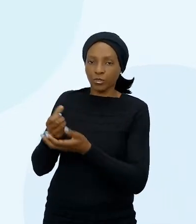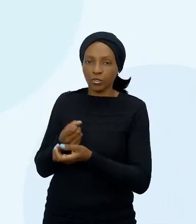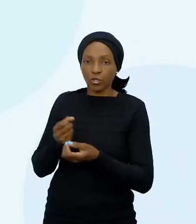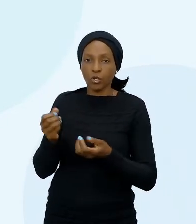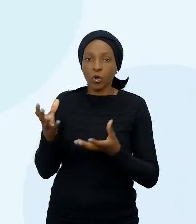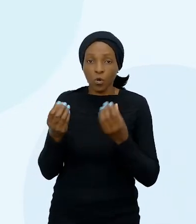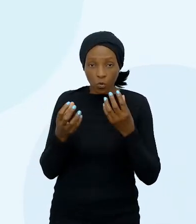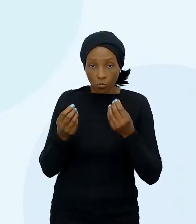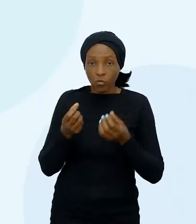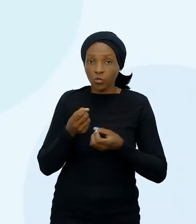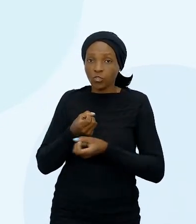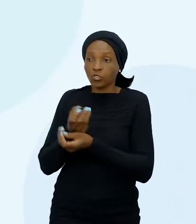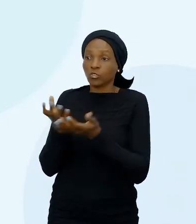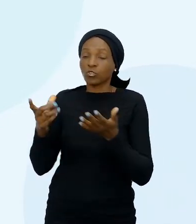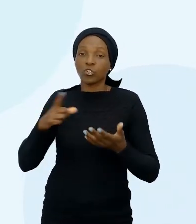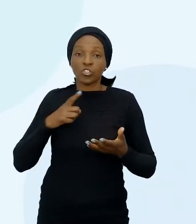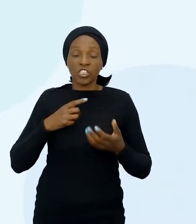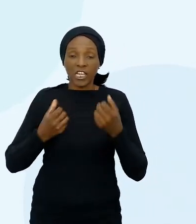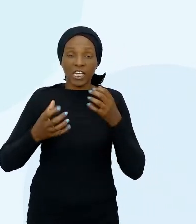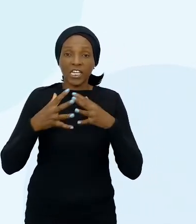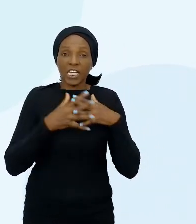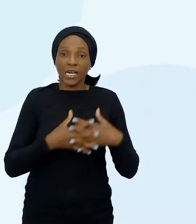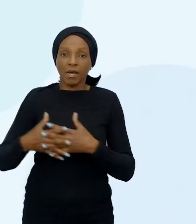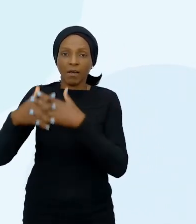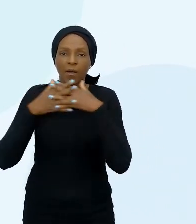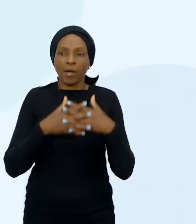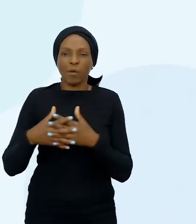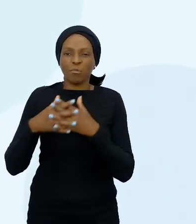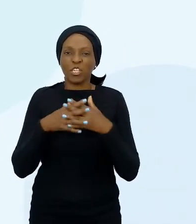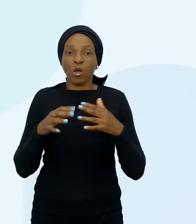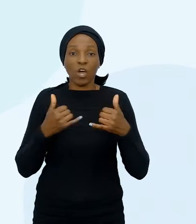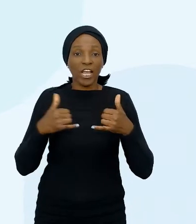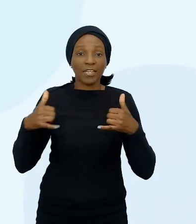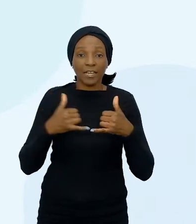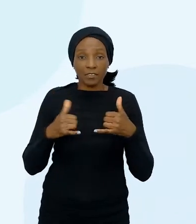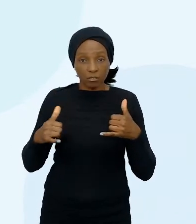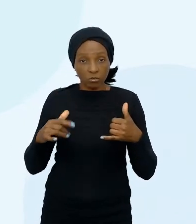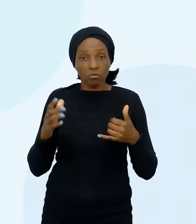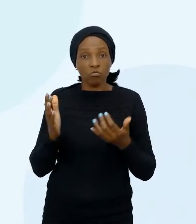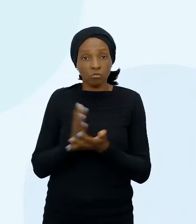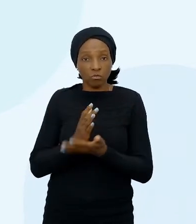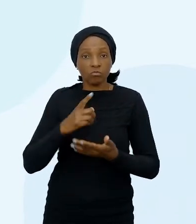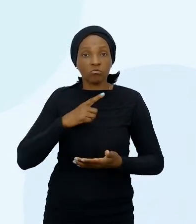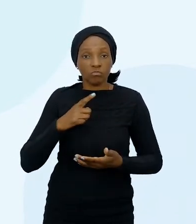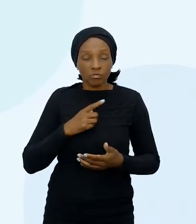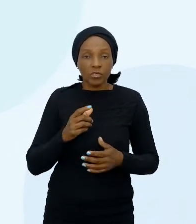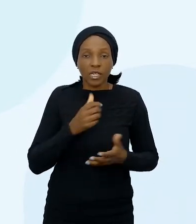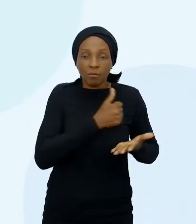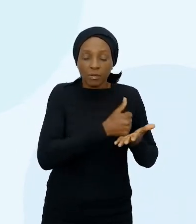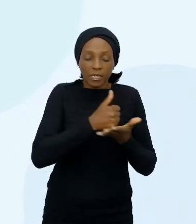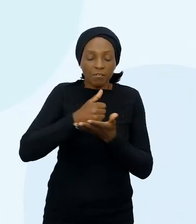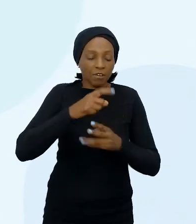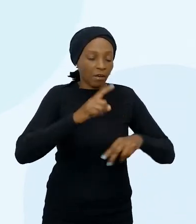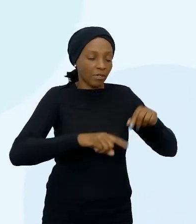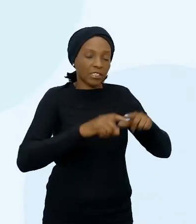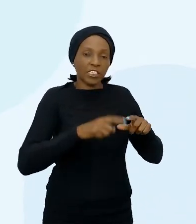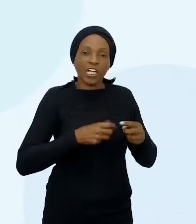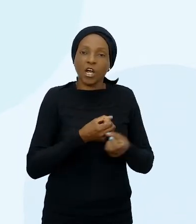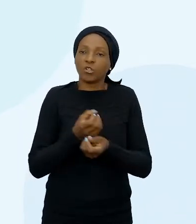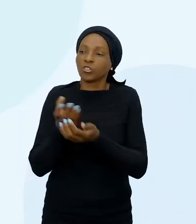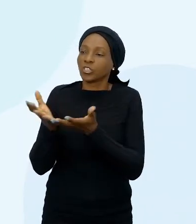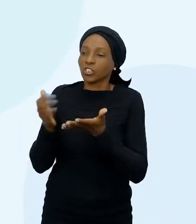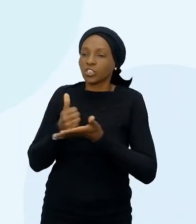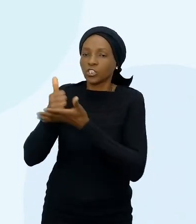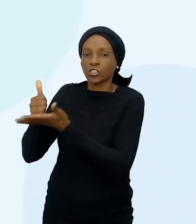têm caminhões elétricos, meu povo. Sim, caminhão elétrico para distribuir esses produtos. Chega